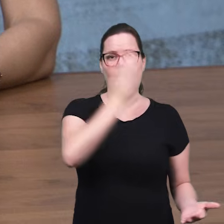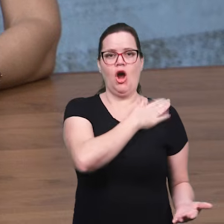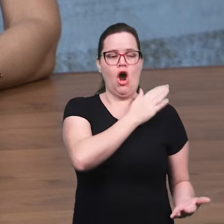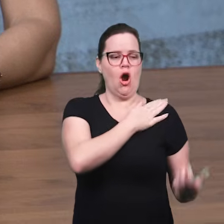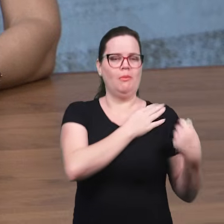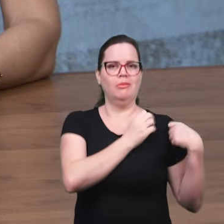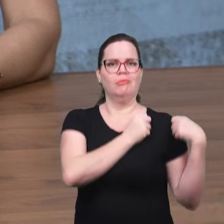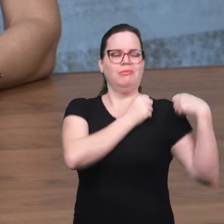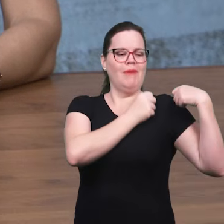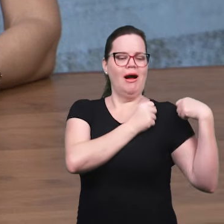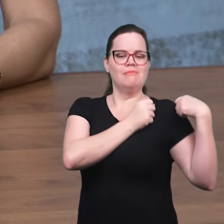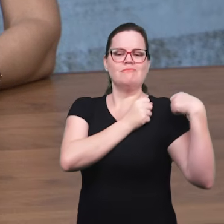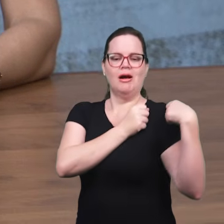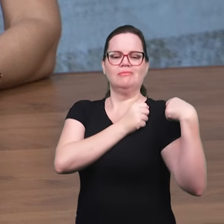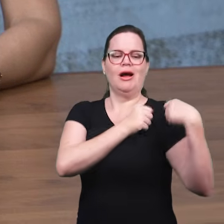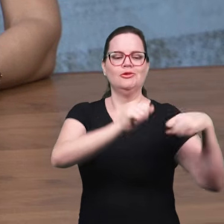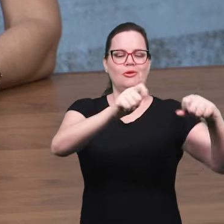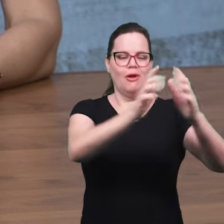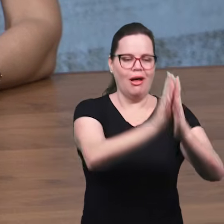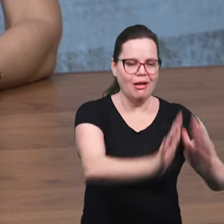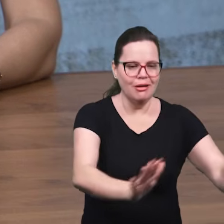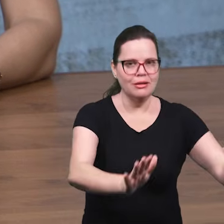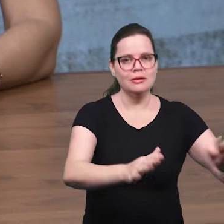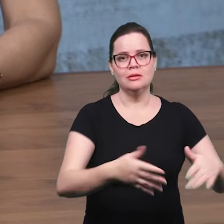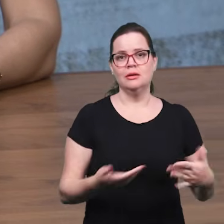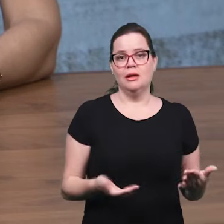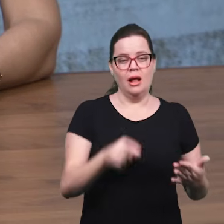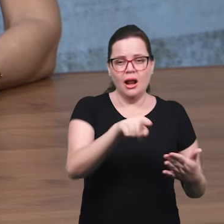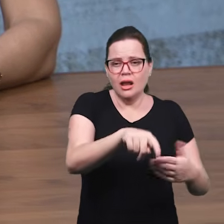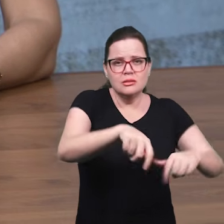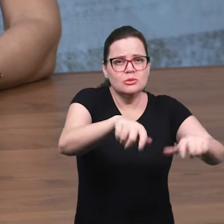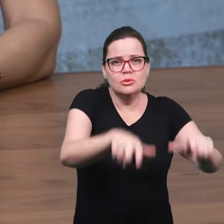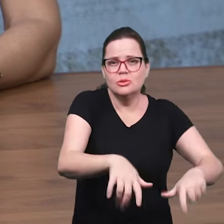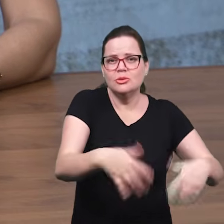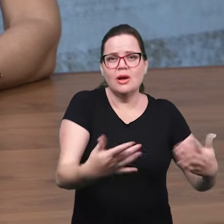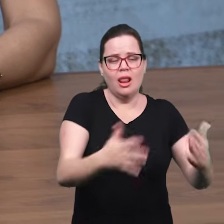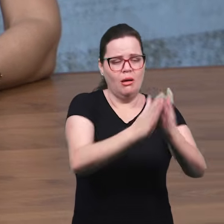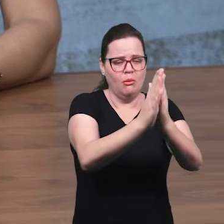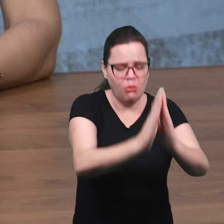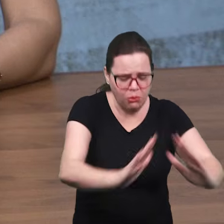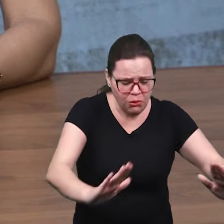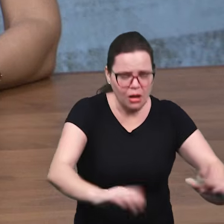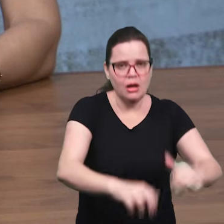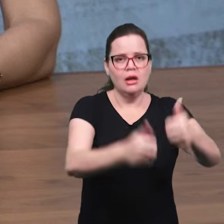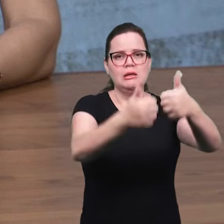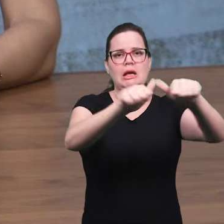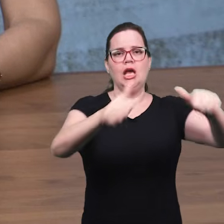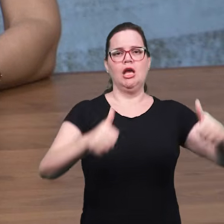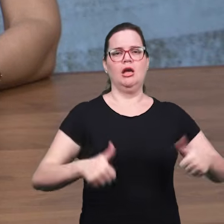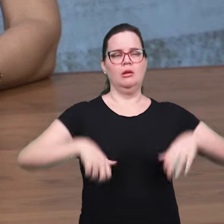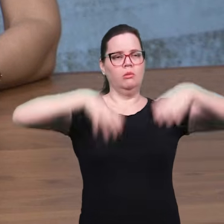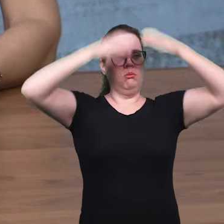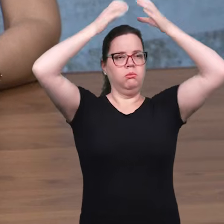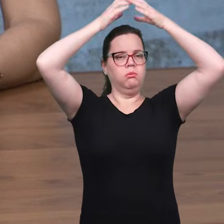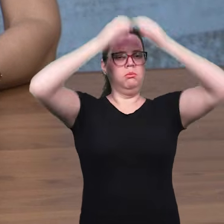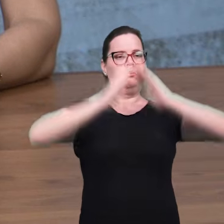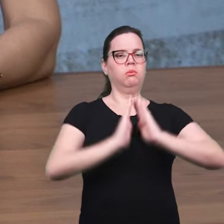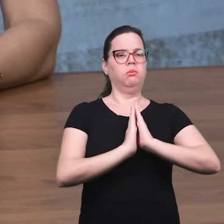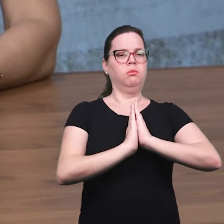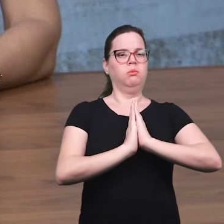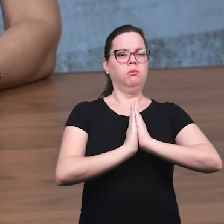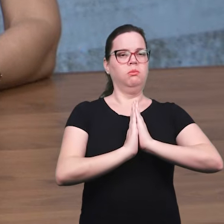no seu lugar. Ali está, do seu lugar não se move, e se recorrem a